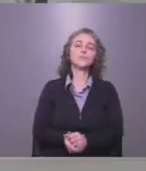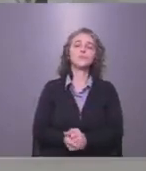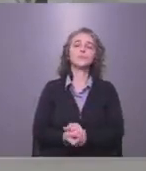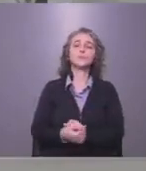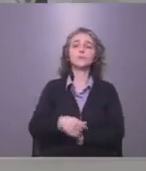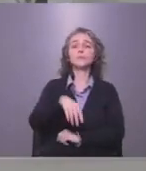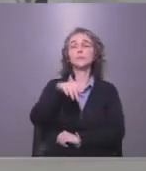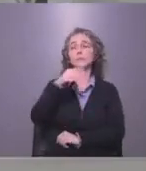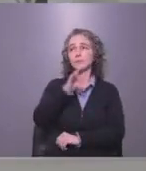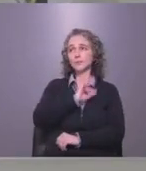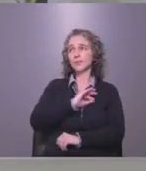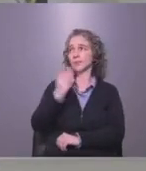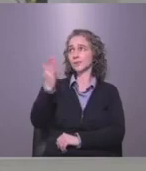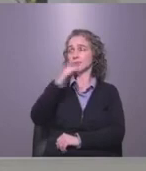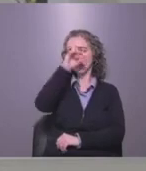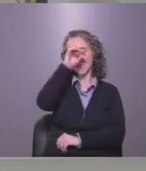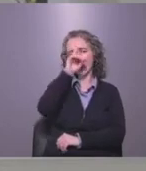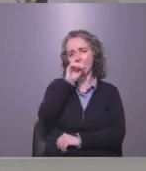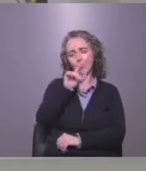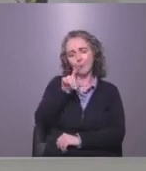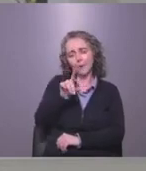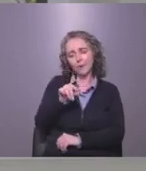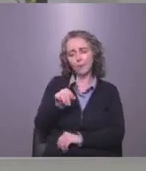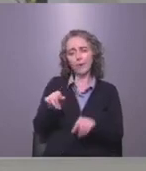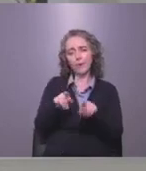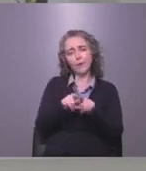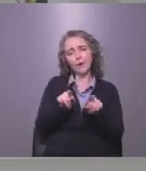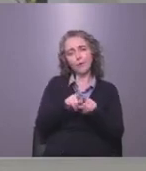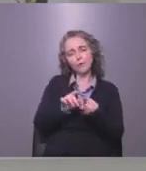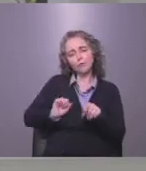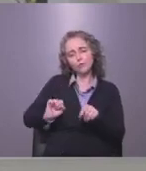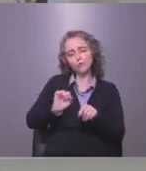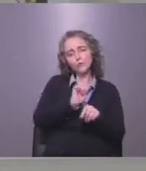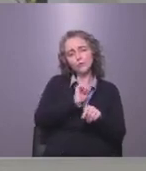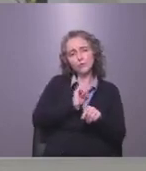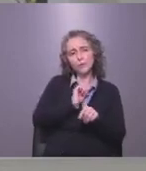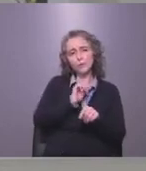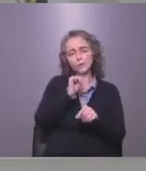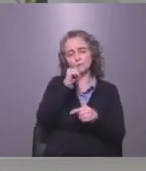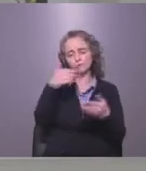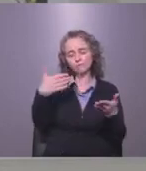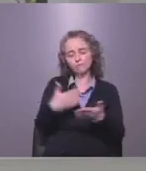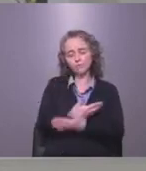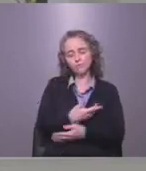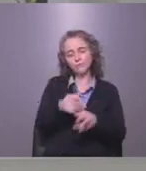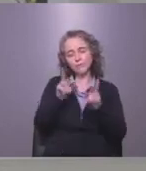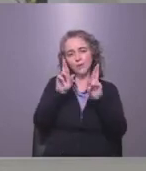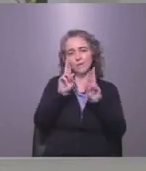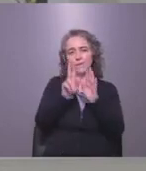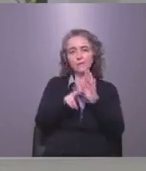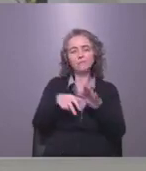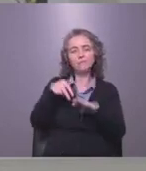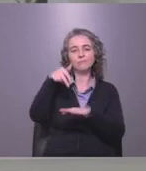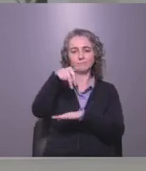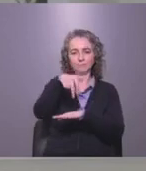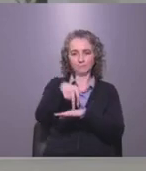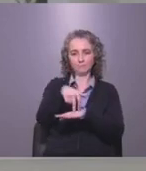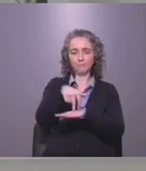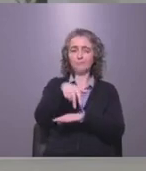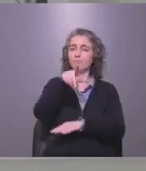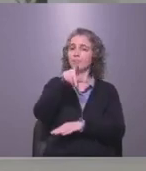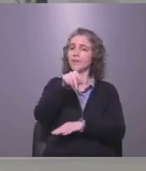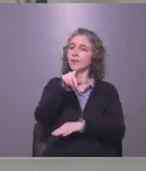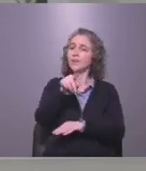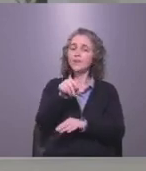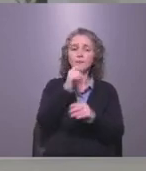Lembrai-vos também dos outros nossos irmãos que adormeceram na esperança da ressurreição e de todos aqueles